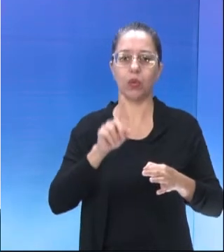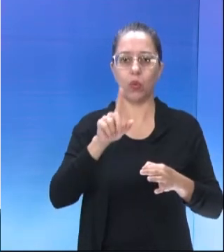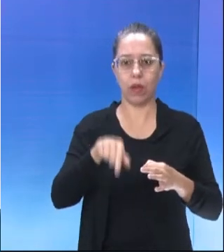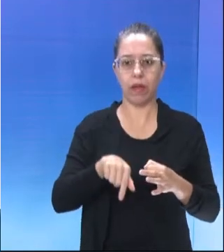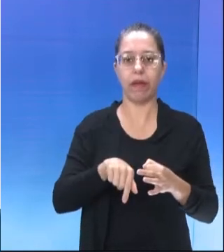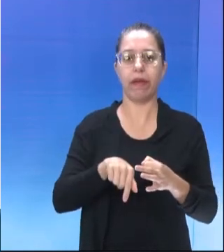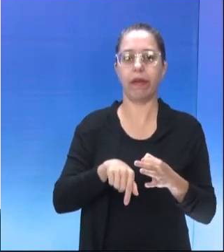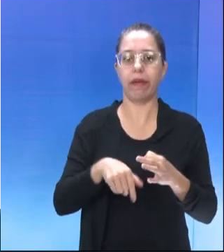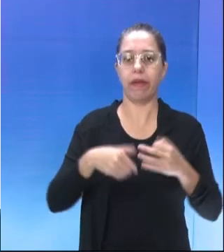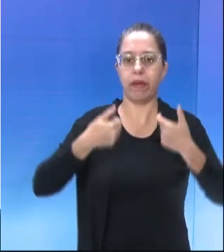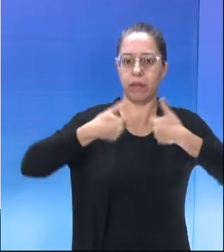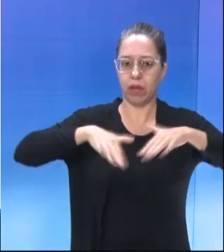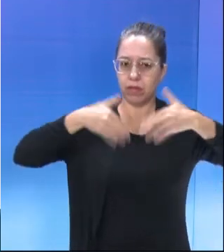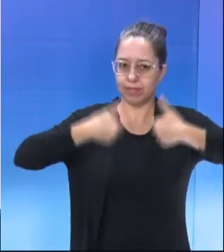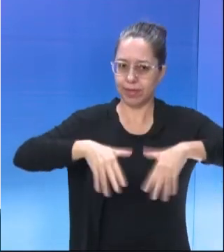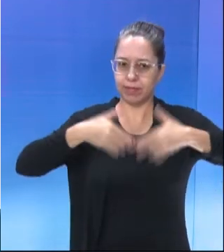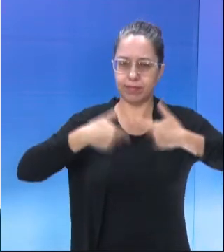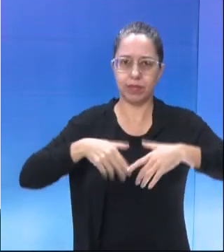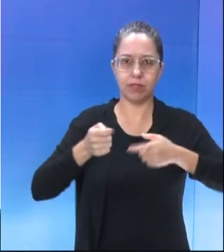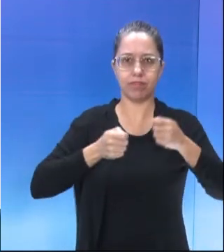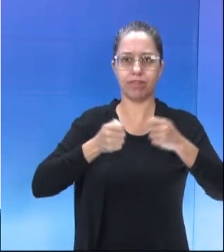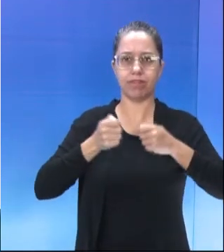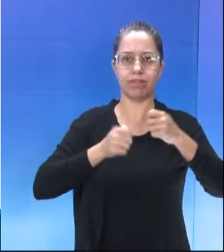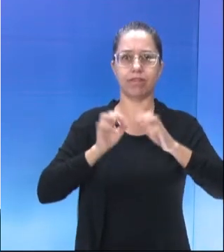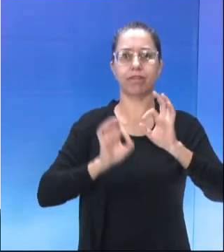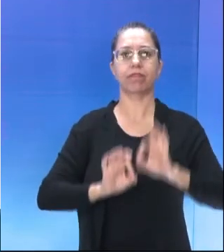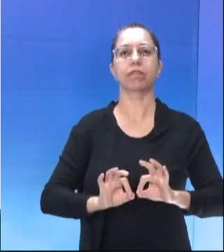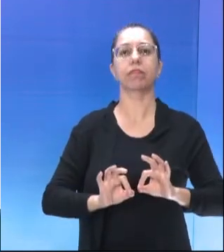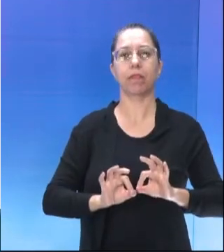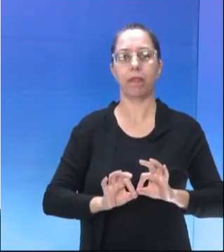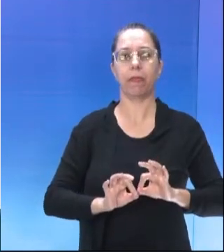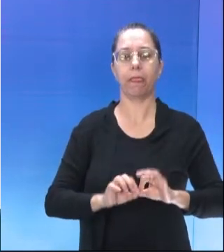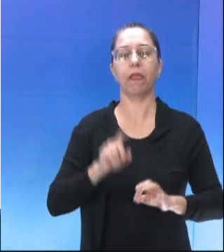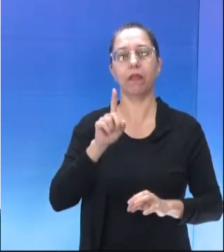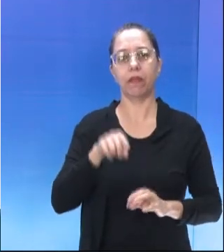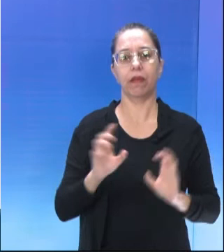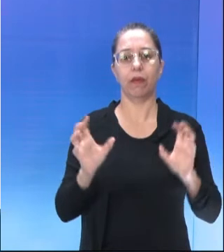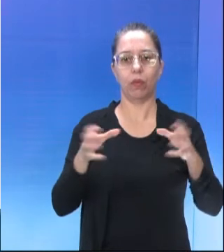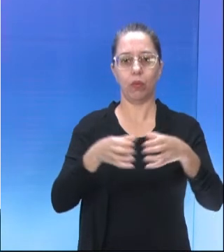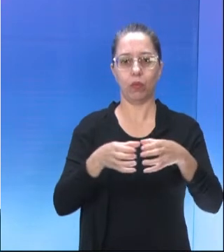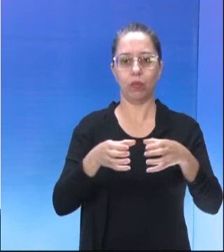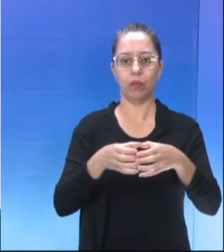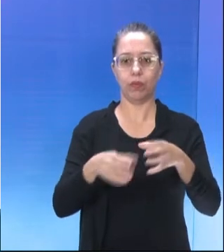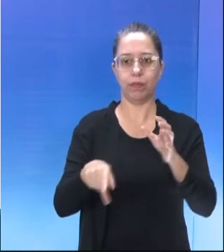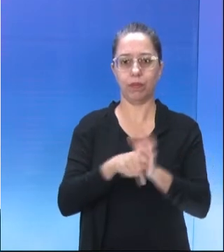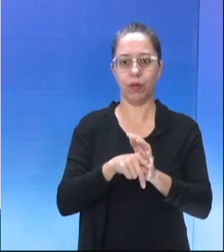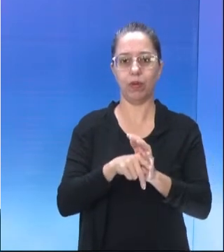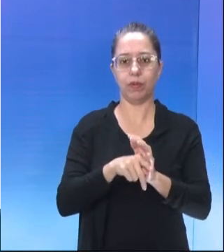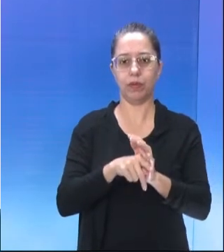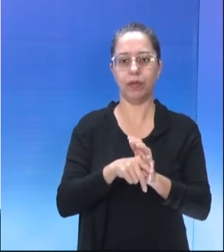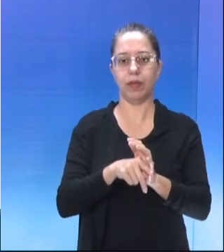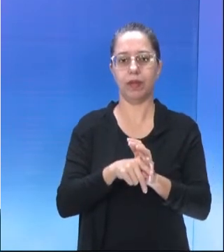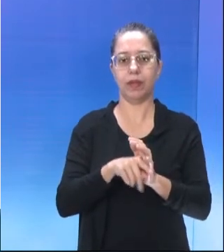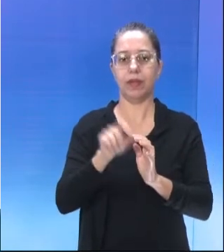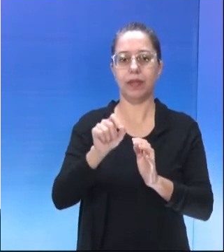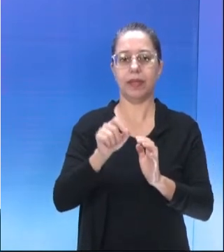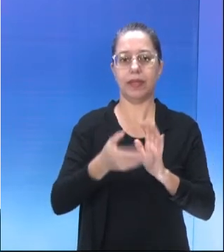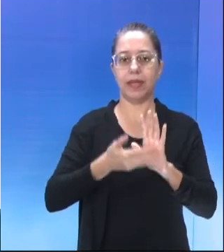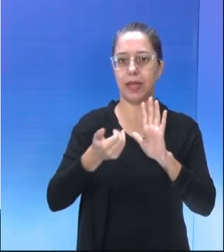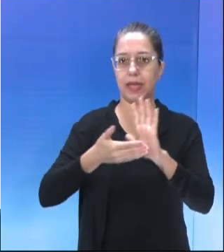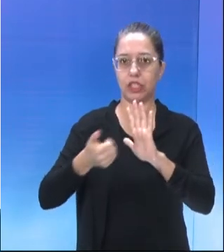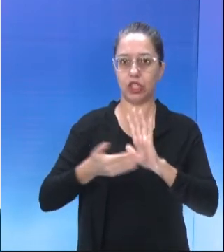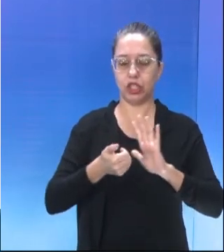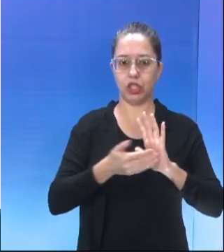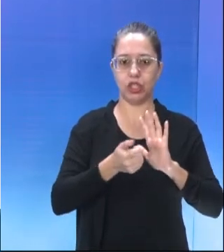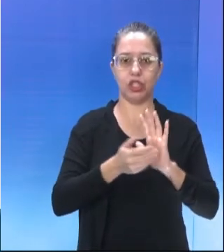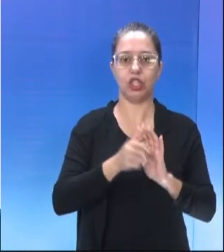de excretas nitrogenadas de forma concentrada, que no caso aqui será o ácido úrico, tá? Com exceção apenas de um